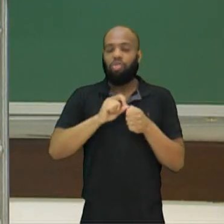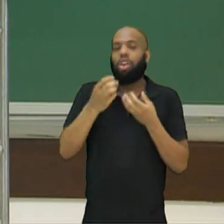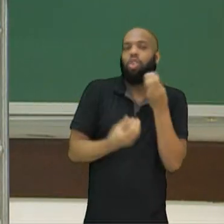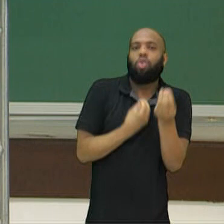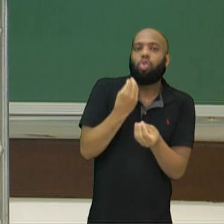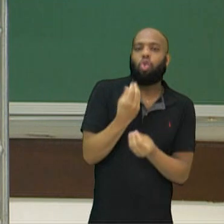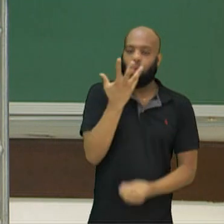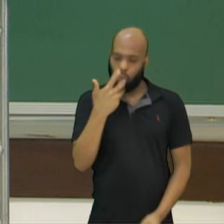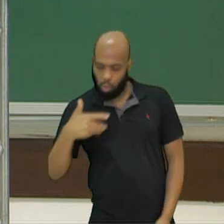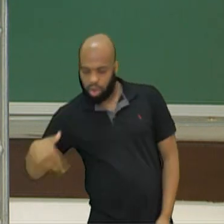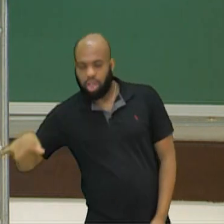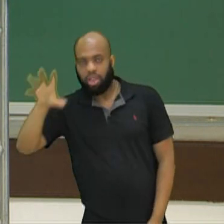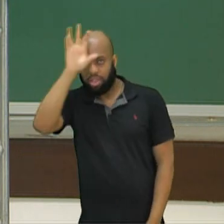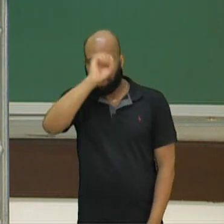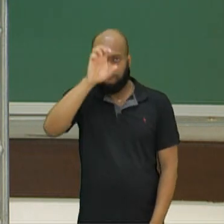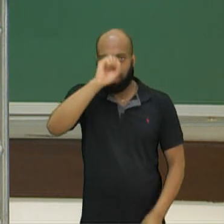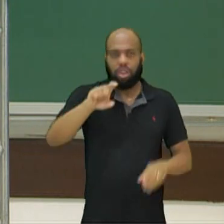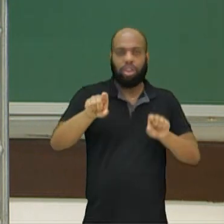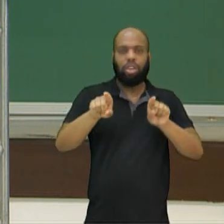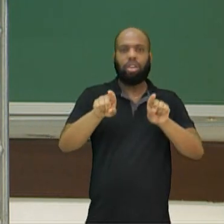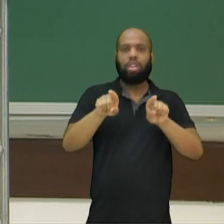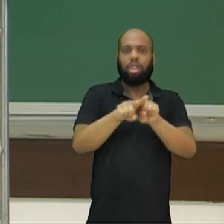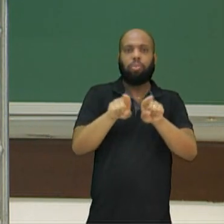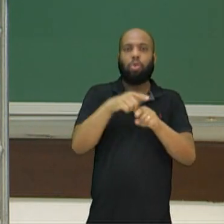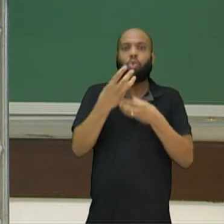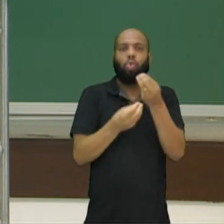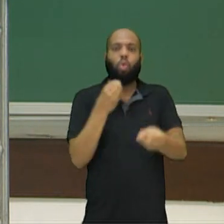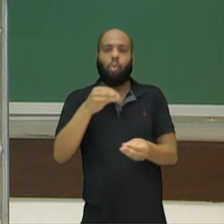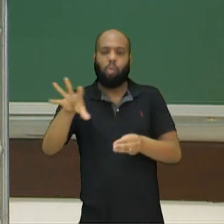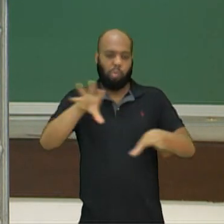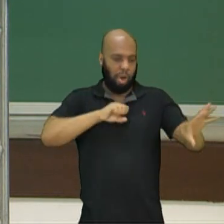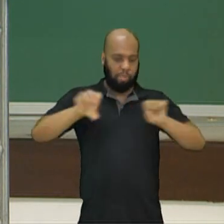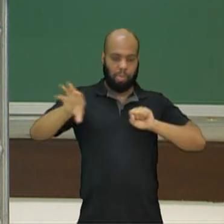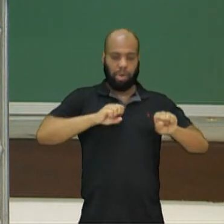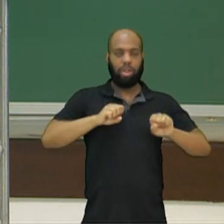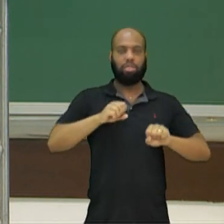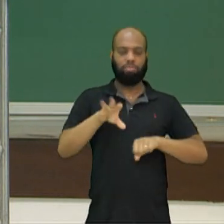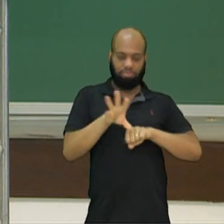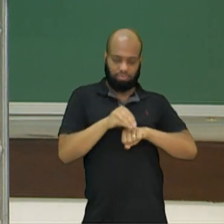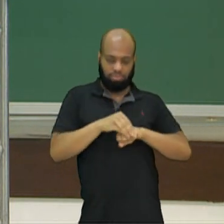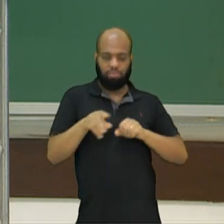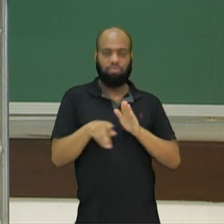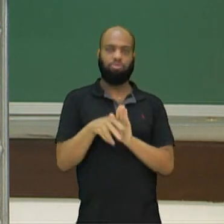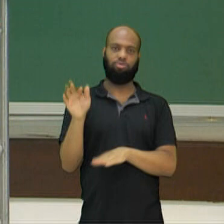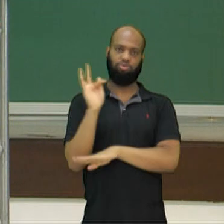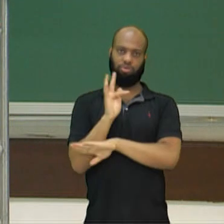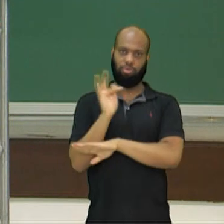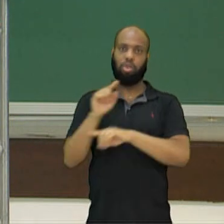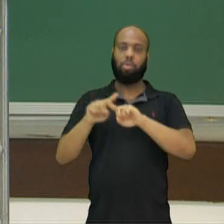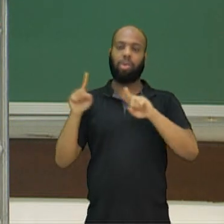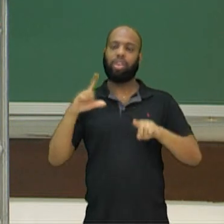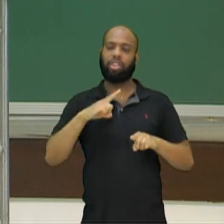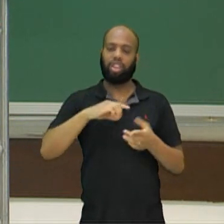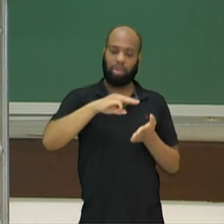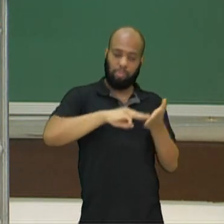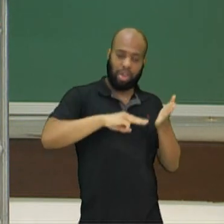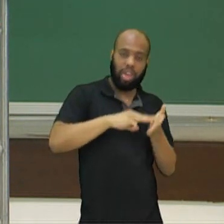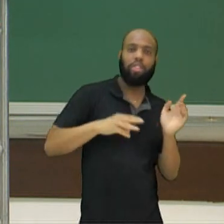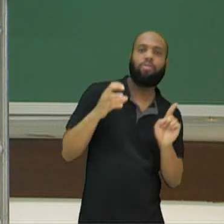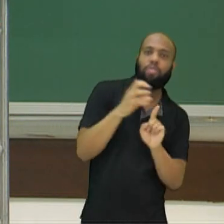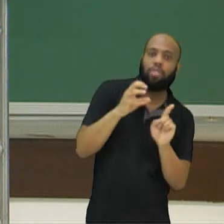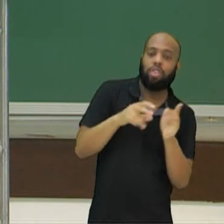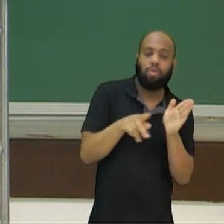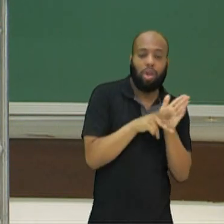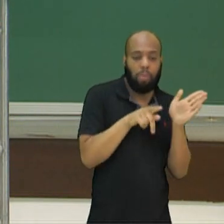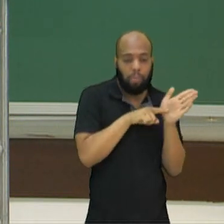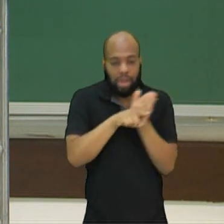saberes científicos e formais. E existe sim um método extremamente influenciado pelas pesquisas do Piaget,